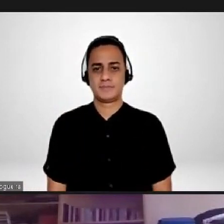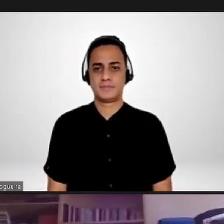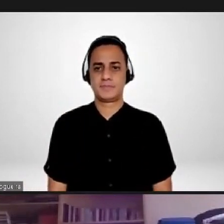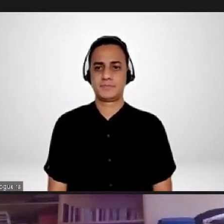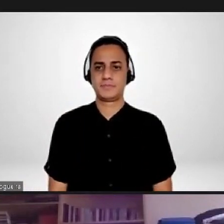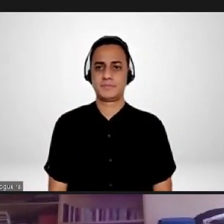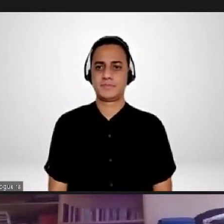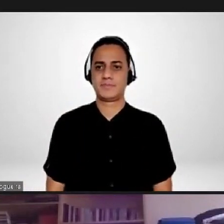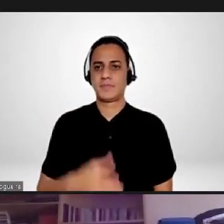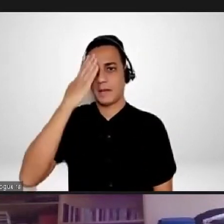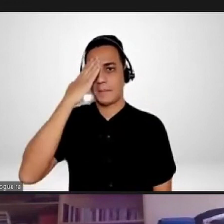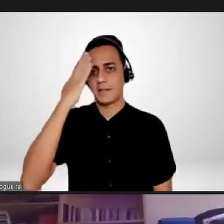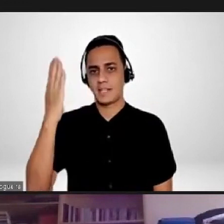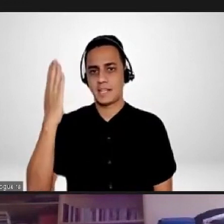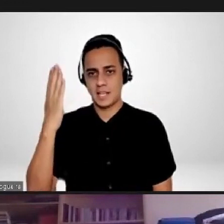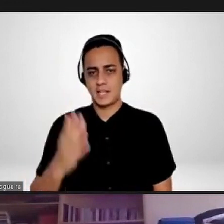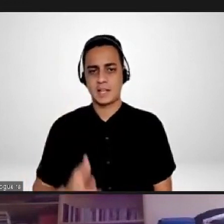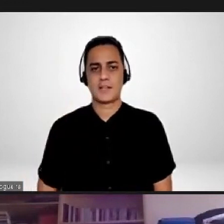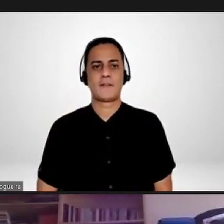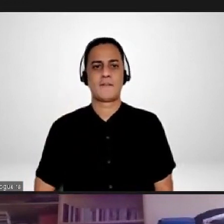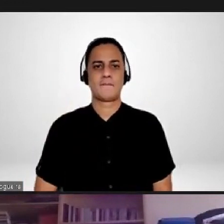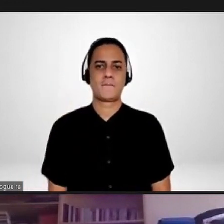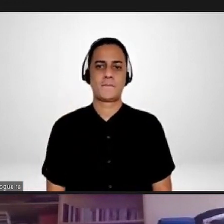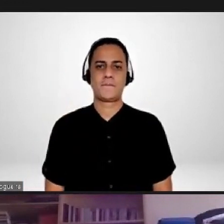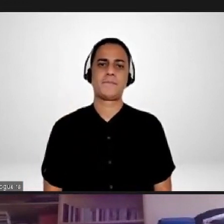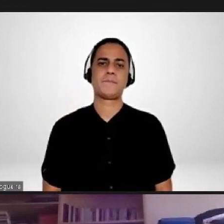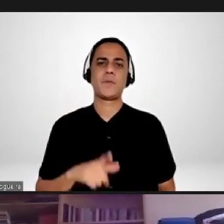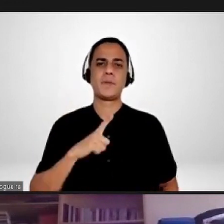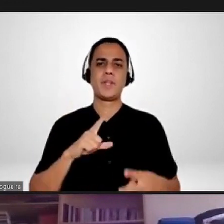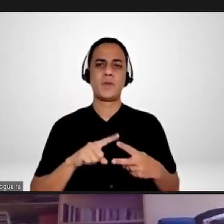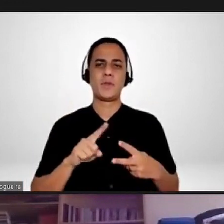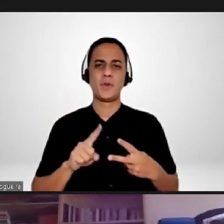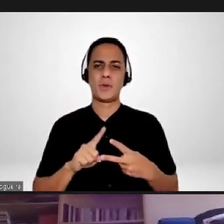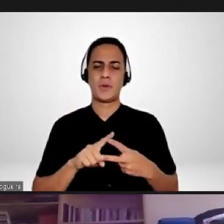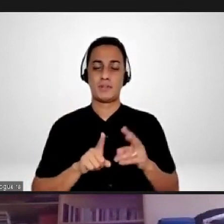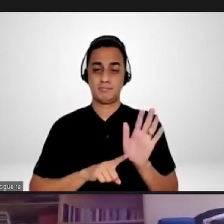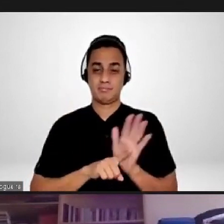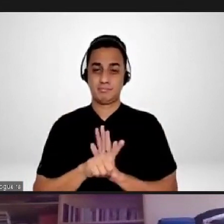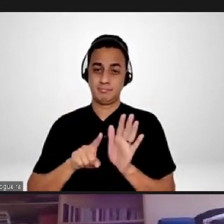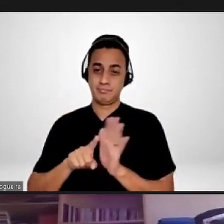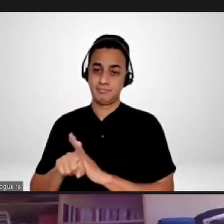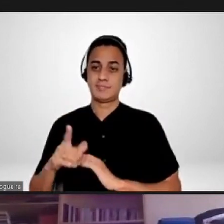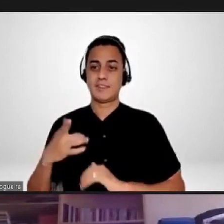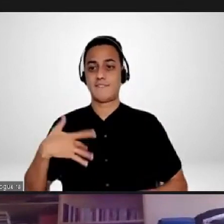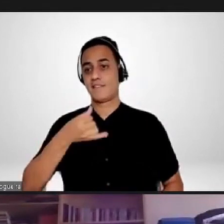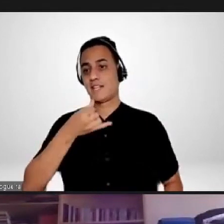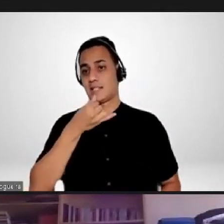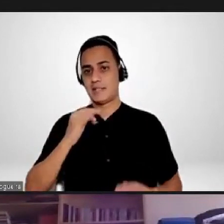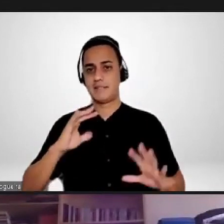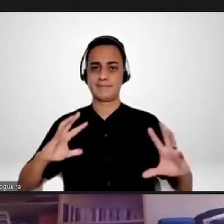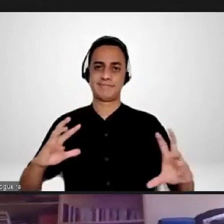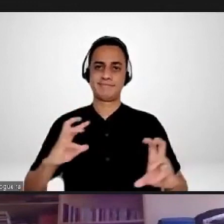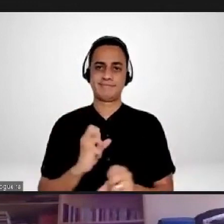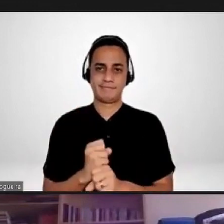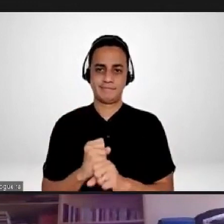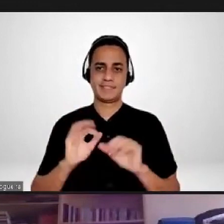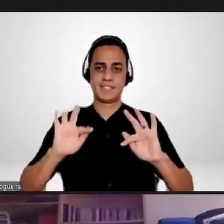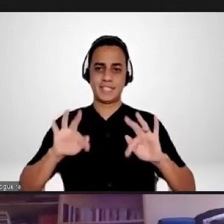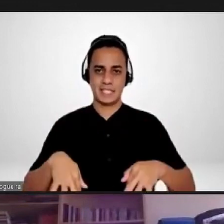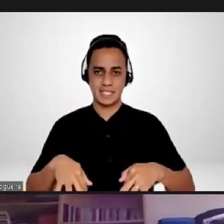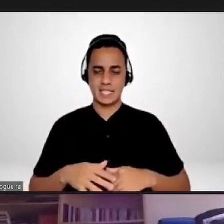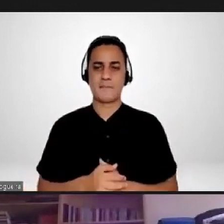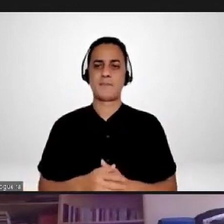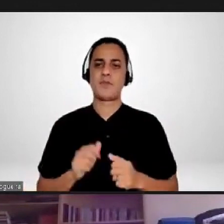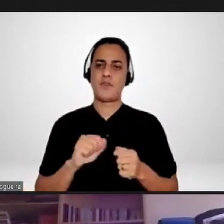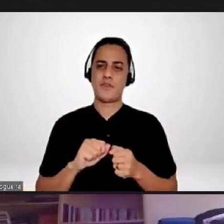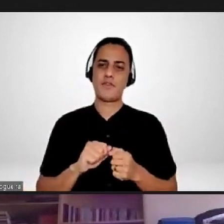Muito obrigada. Eu tenho duas perguntas aqui, eu acho que nós vamos ter que finalizar. Eu vou fazer as